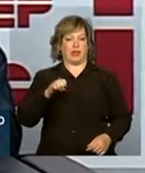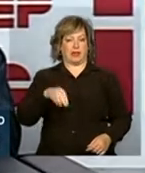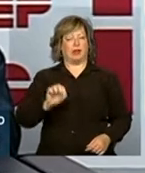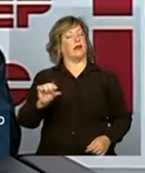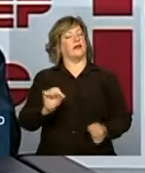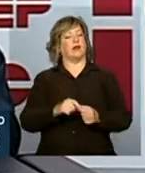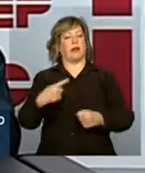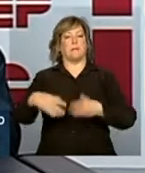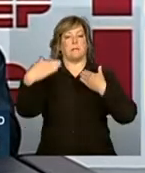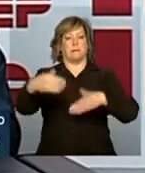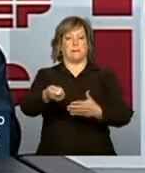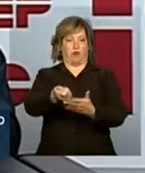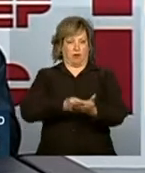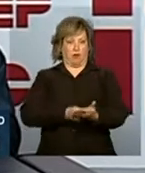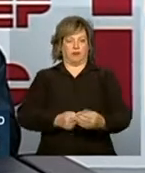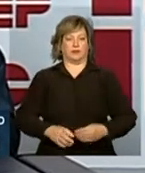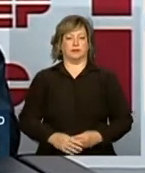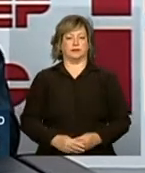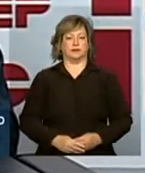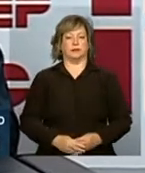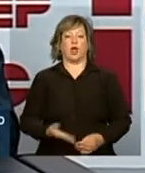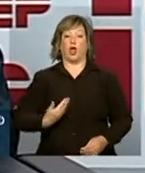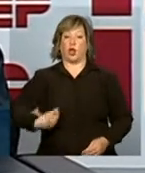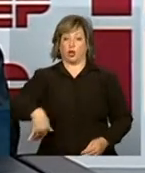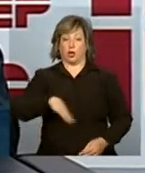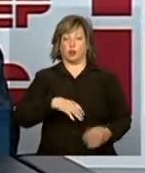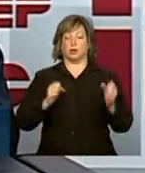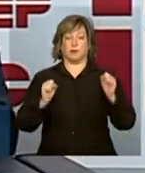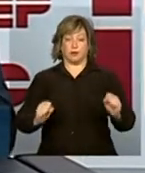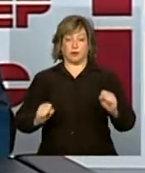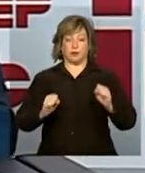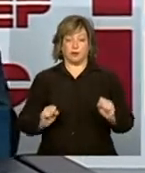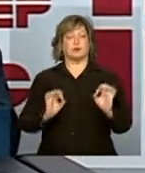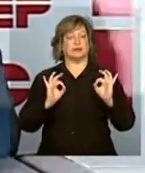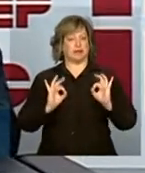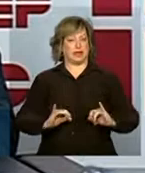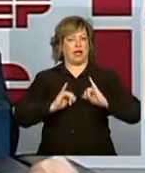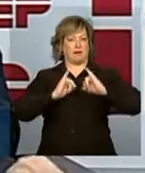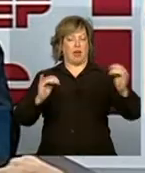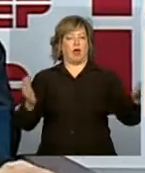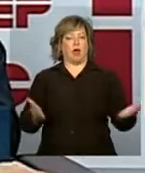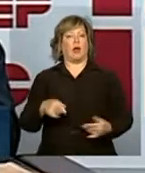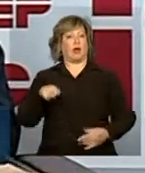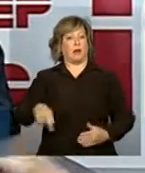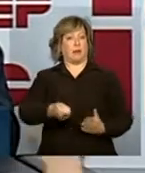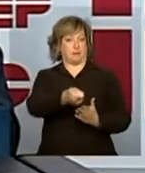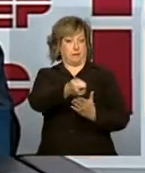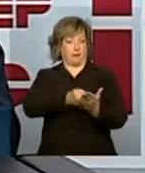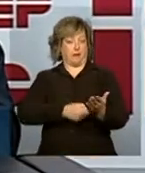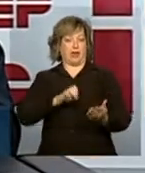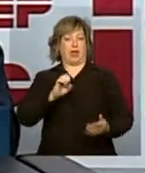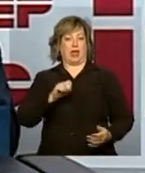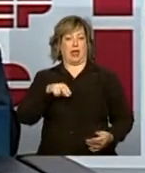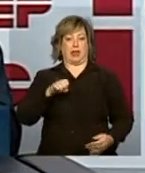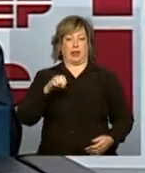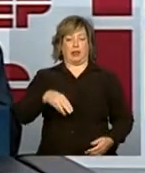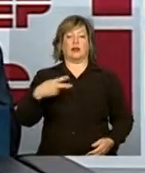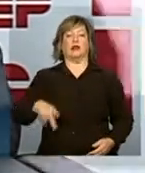do exame. Nós podemos afirmar agora que o Enem de